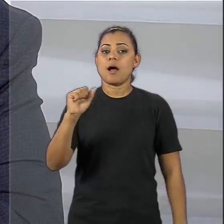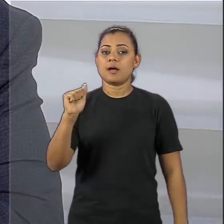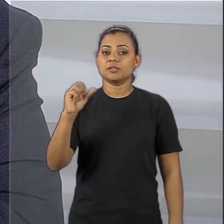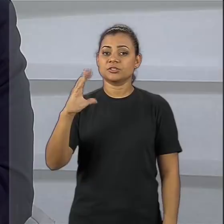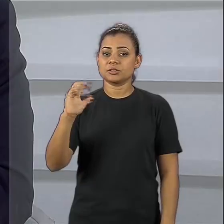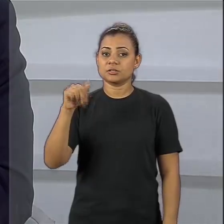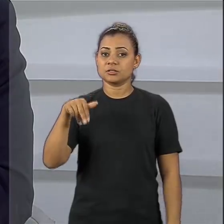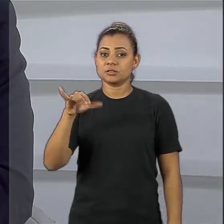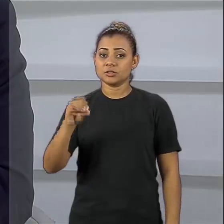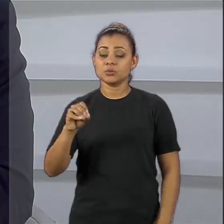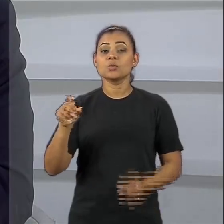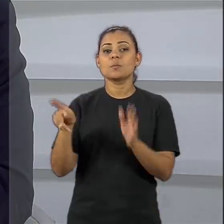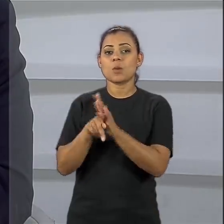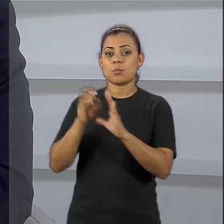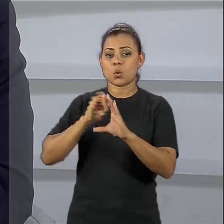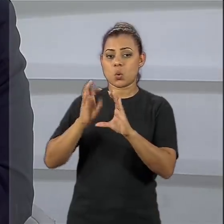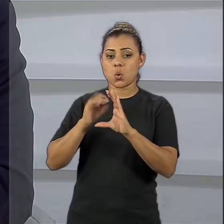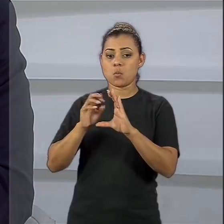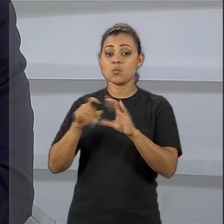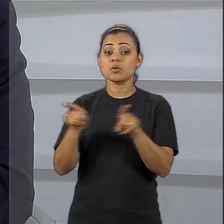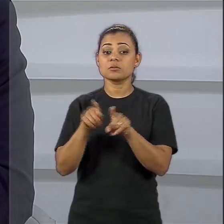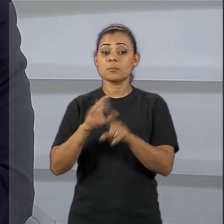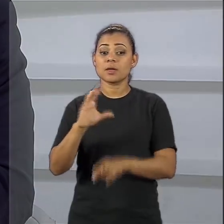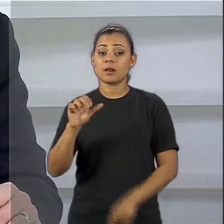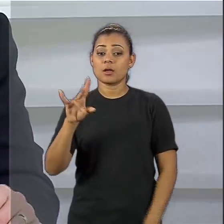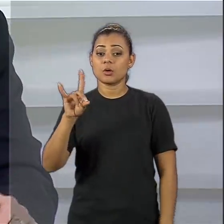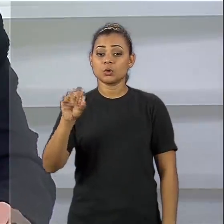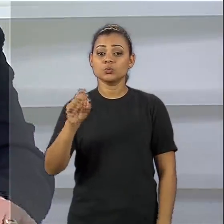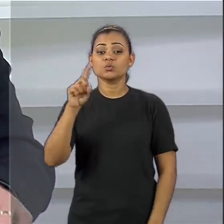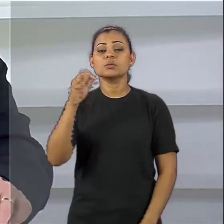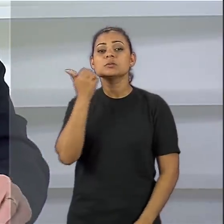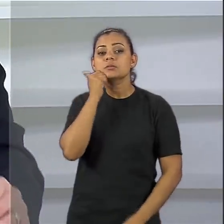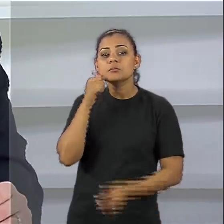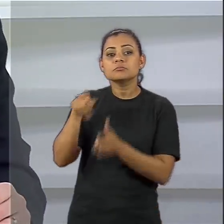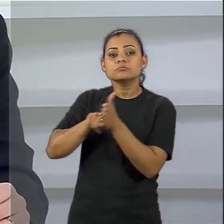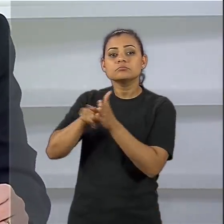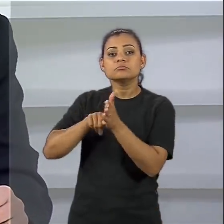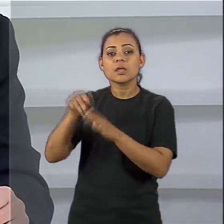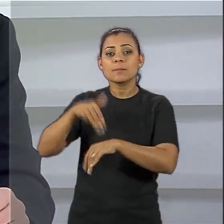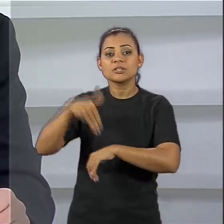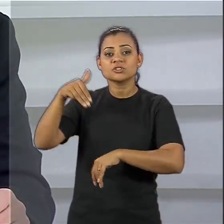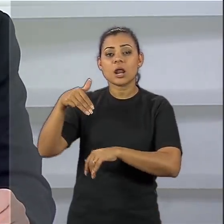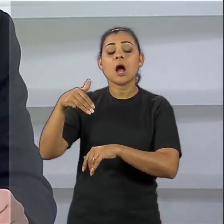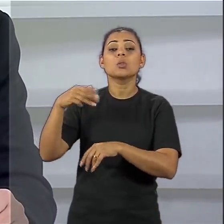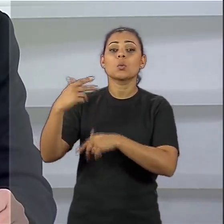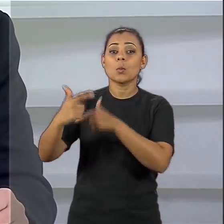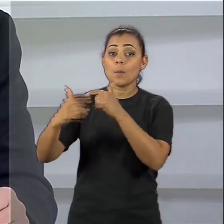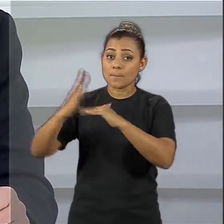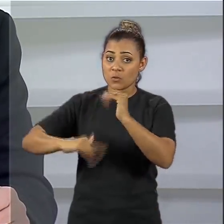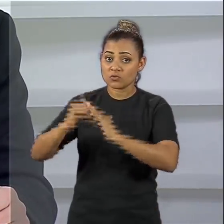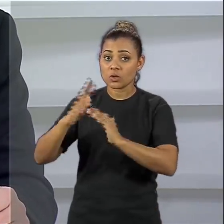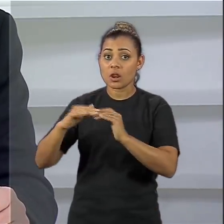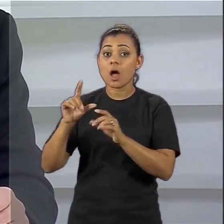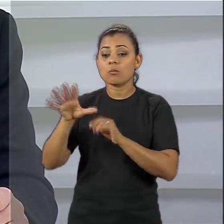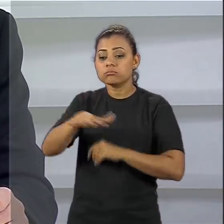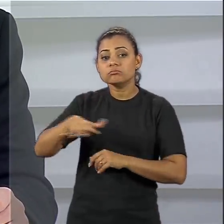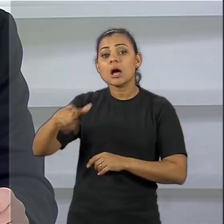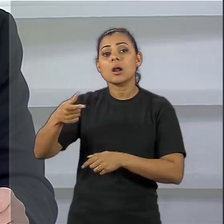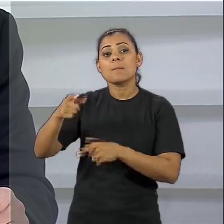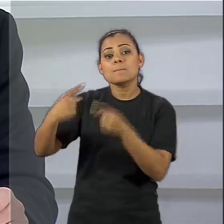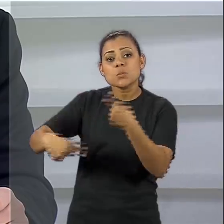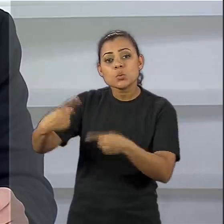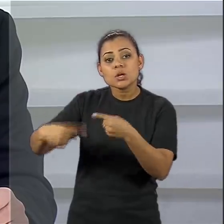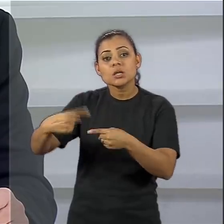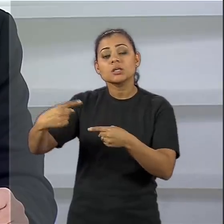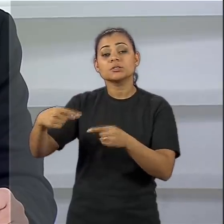O Globo, e Cláudio Couto, cientista político, coordenador do mestrado profissional em gestões políticas